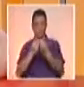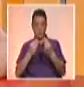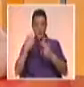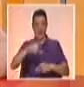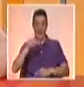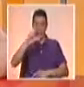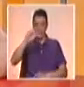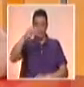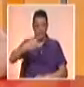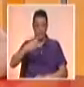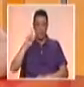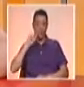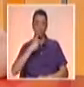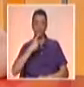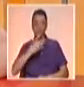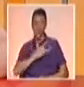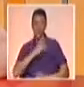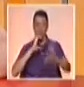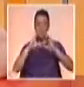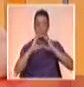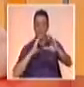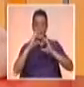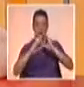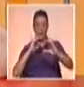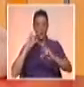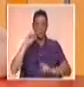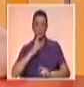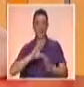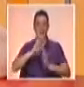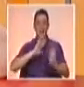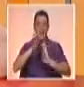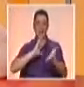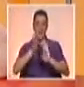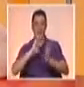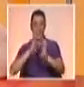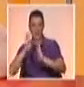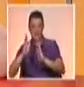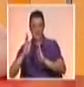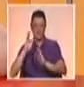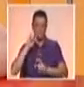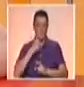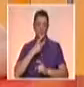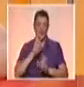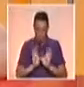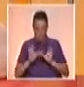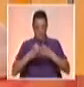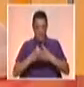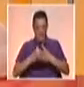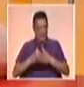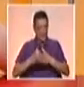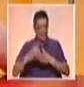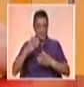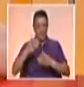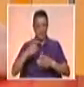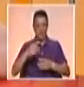língua gestual. Os surdos adoram comunicar. Os surdos ficam imenso tempo a comunicar. É daquele tipo de comunidade que